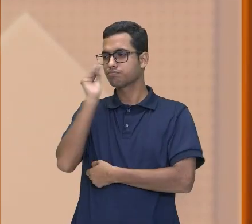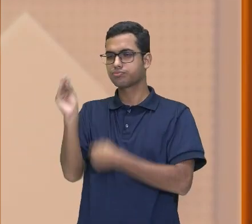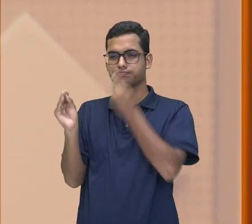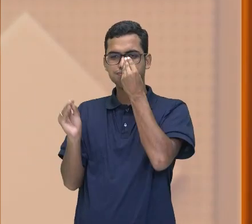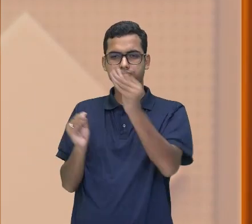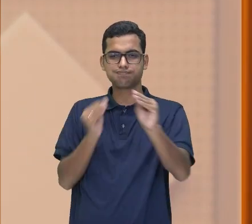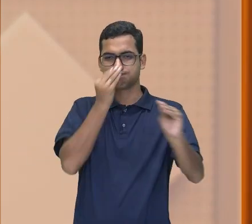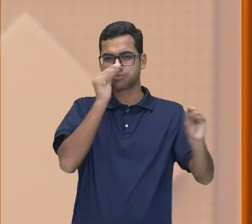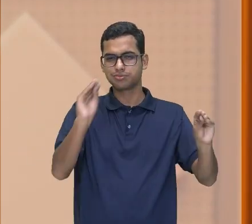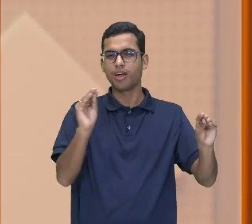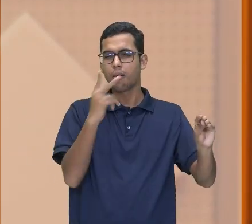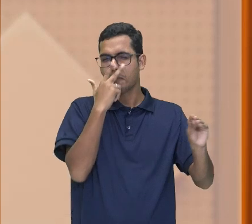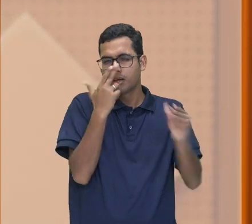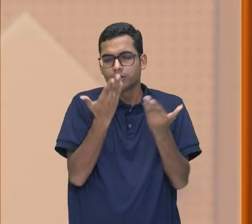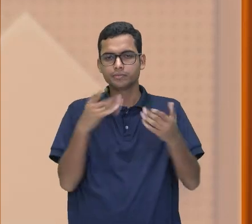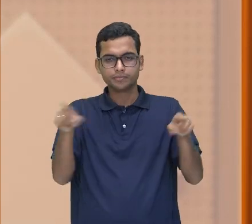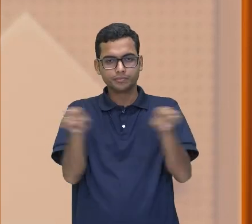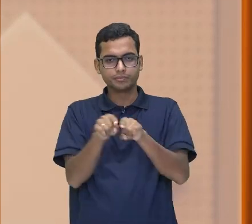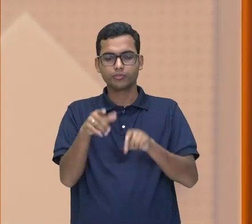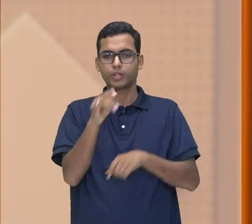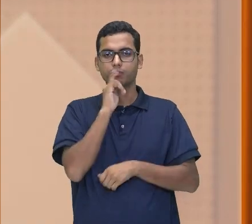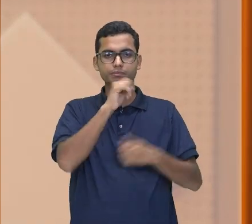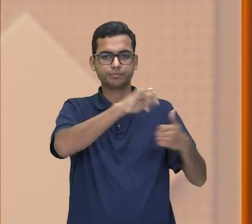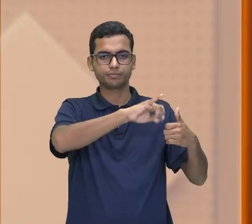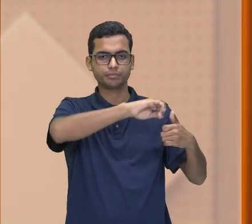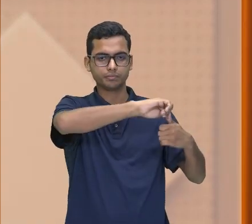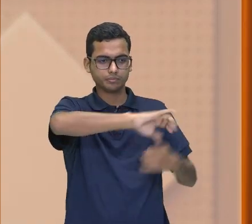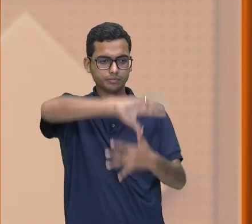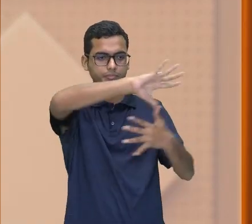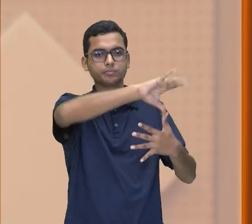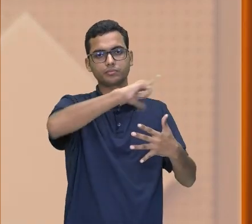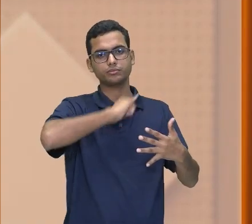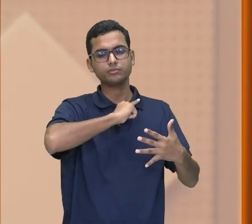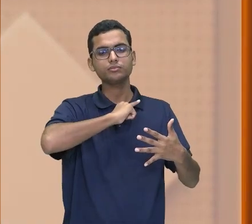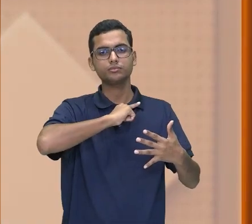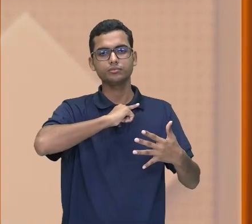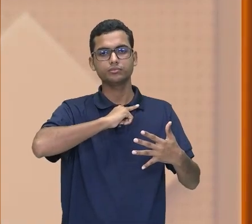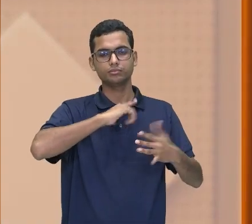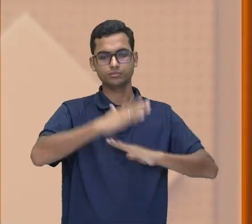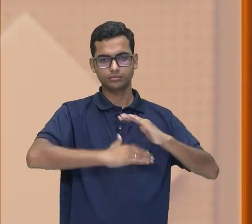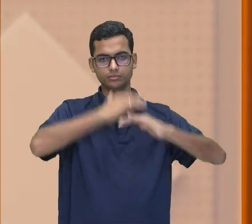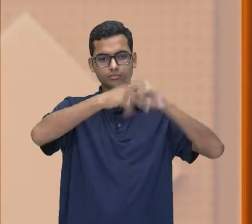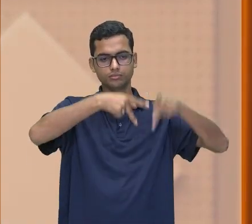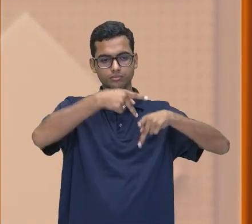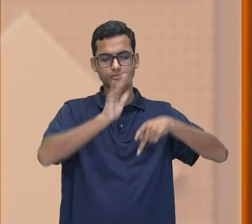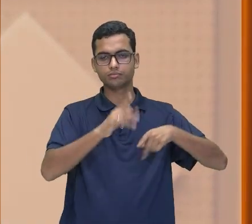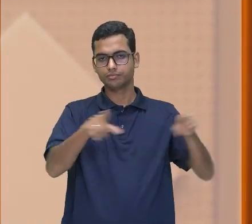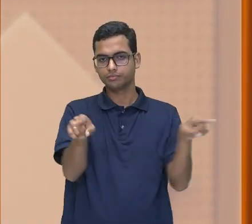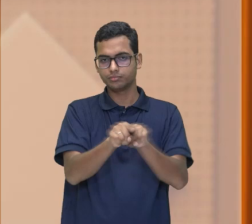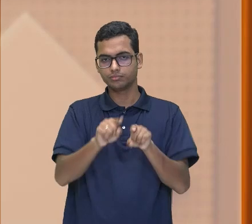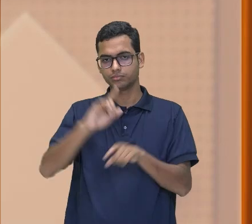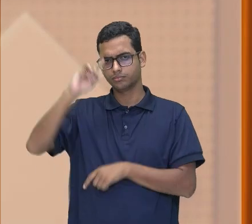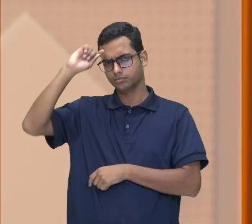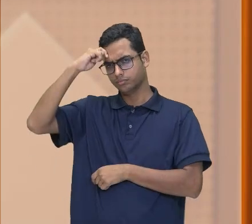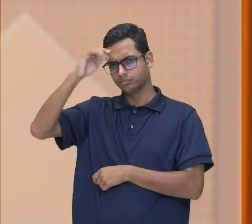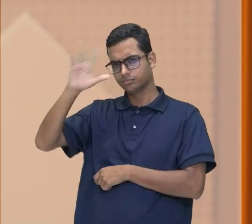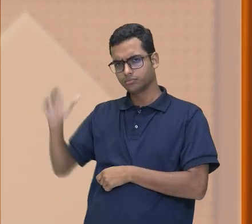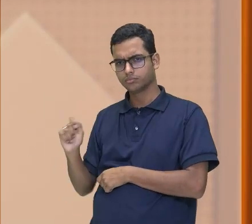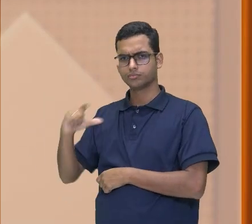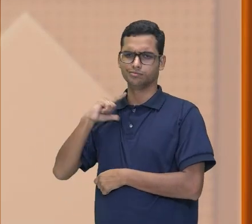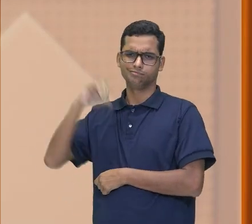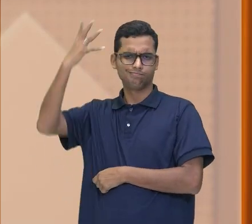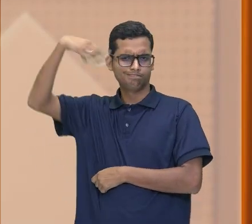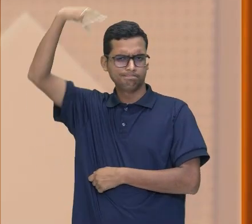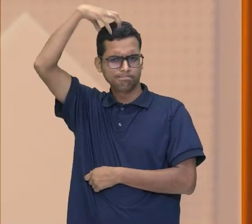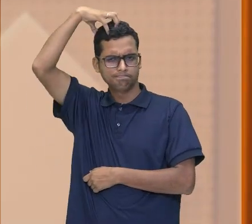né? Vamos observar que na América havia civilizações desenvolvidas, na África haviam reinos também